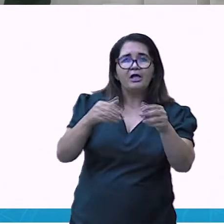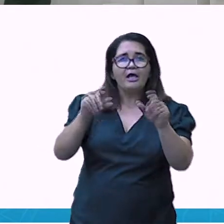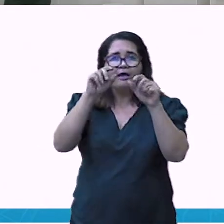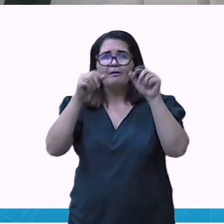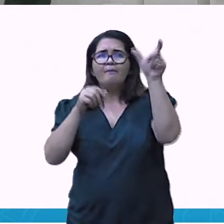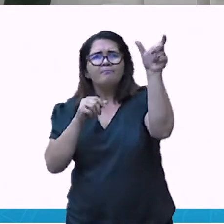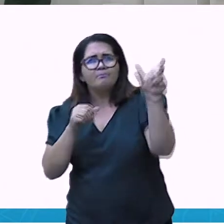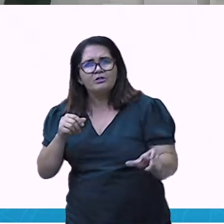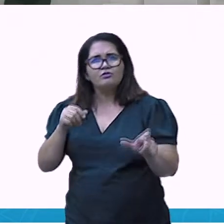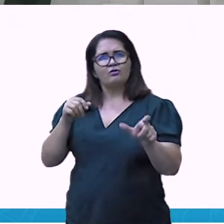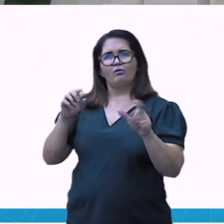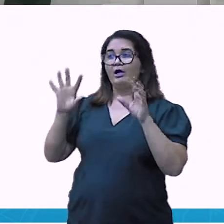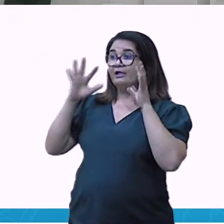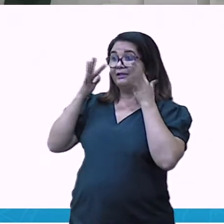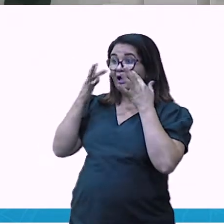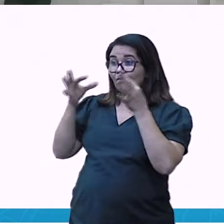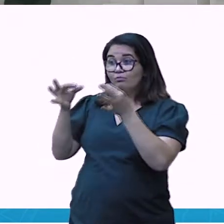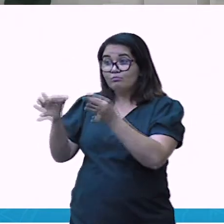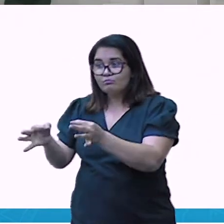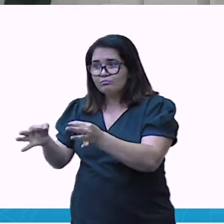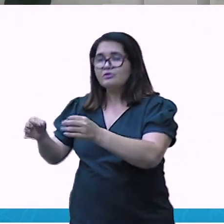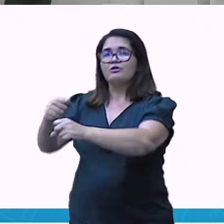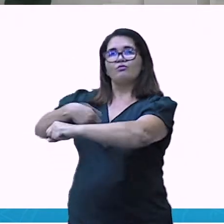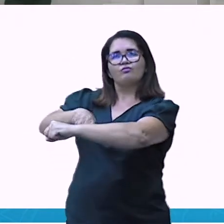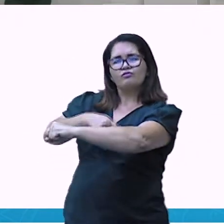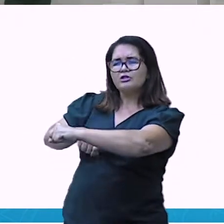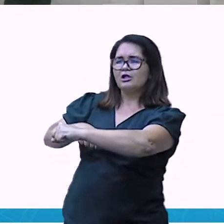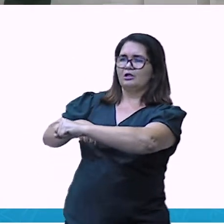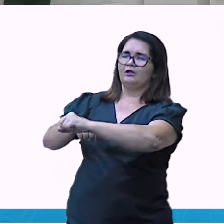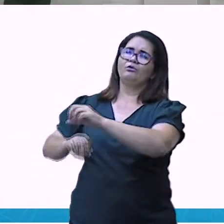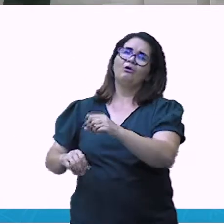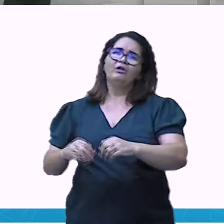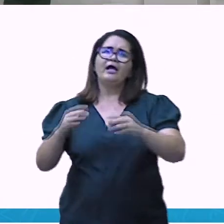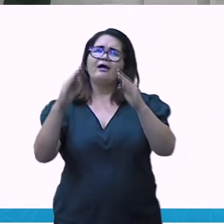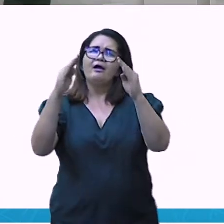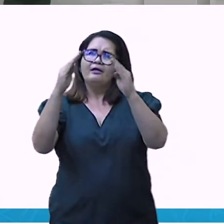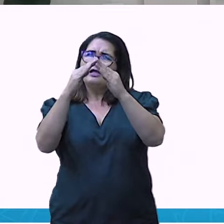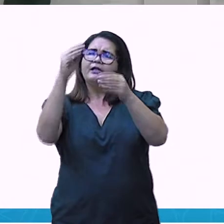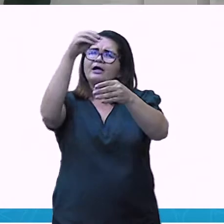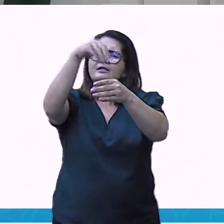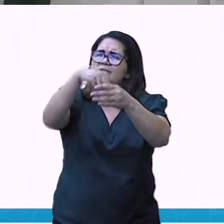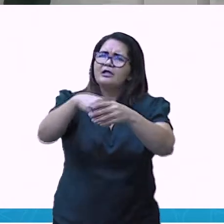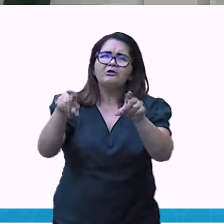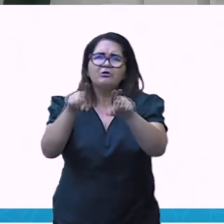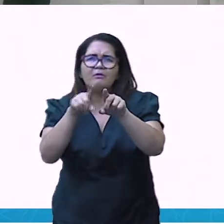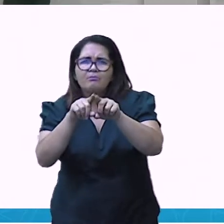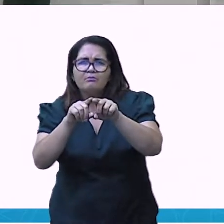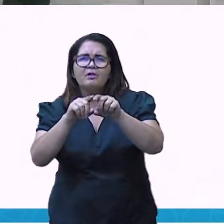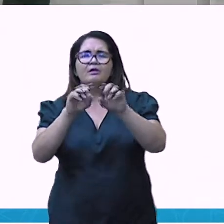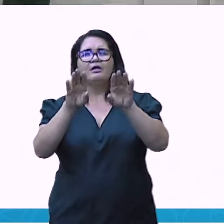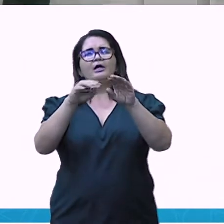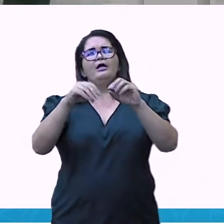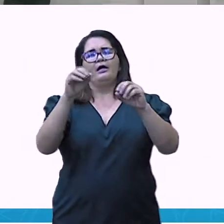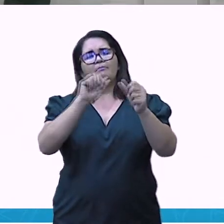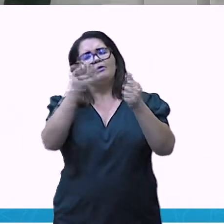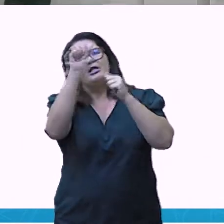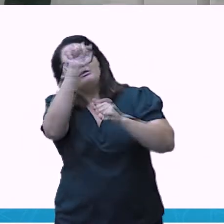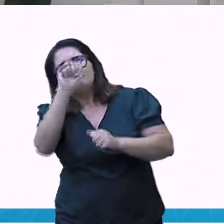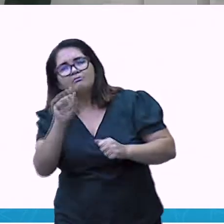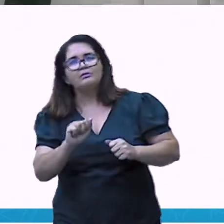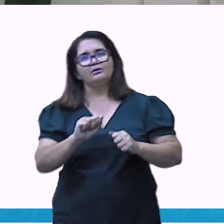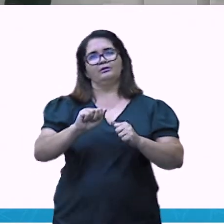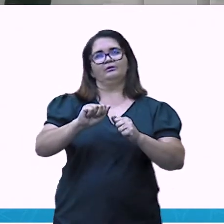lista dos principais acidentes, né, ou dos acidentes que mais acontecem dentro da nossa casa.